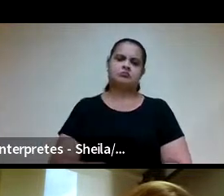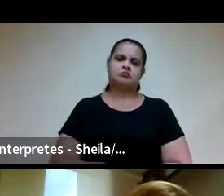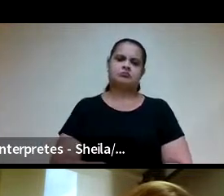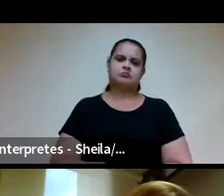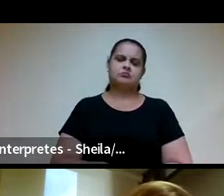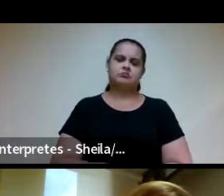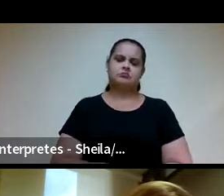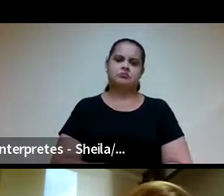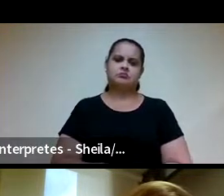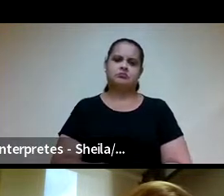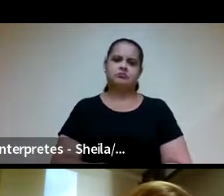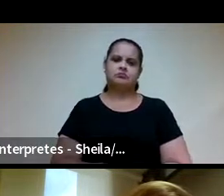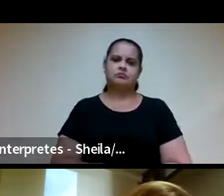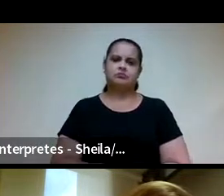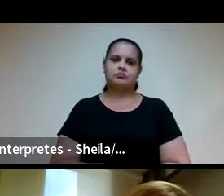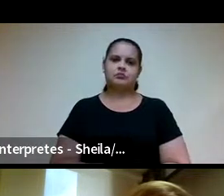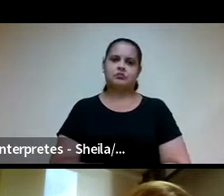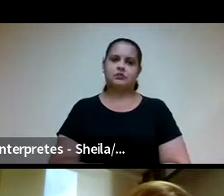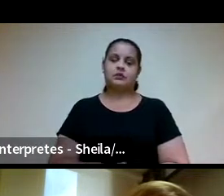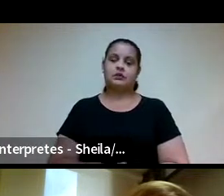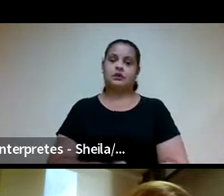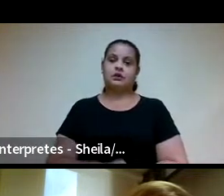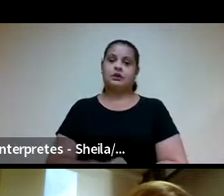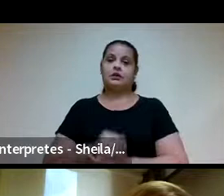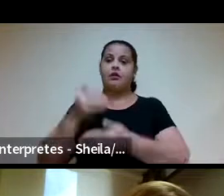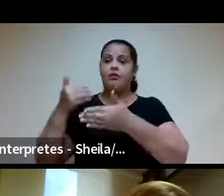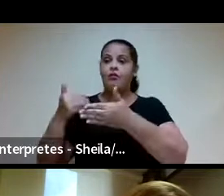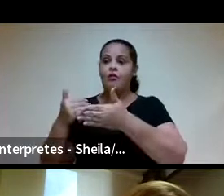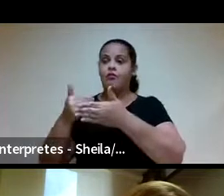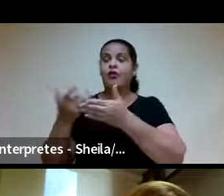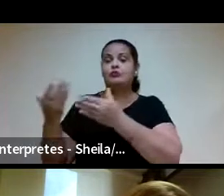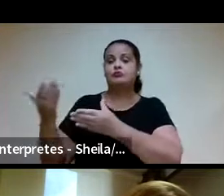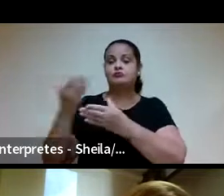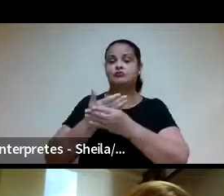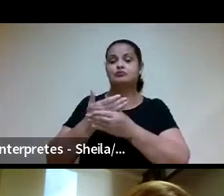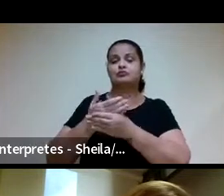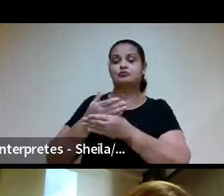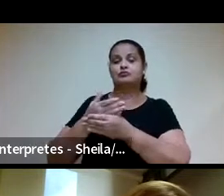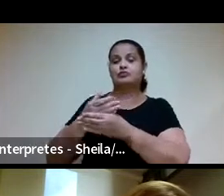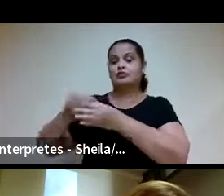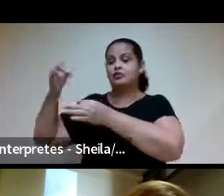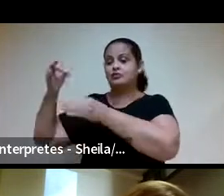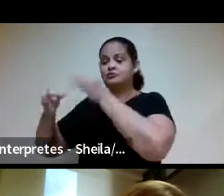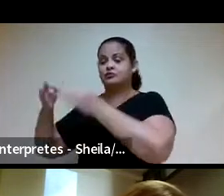para que forçar uma testemunha aí depois num processo eleitoral?